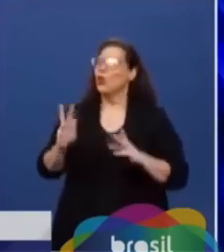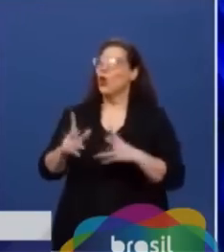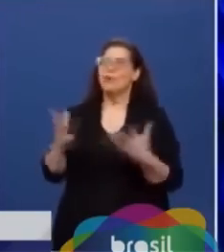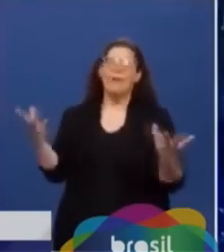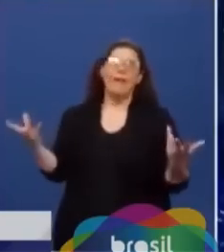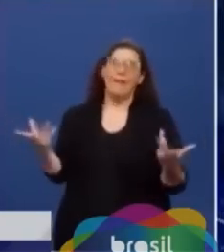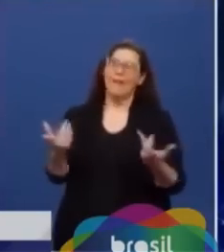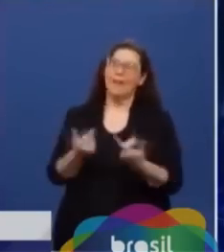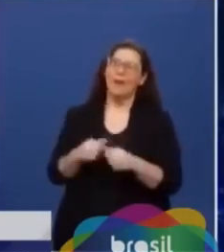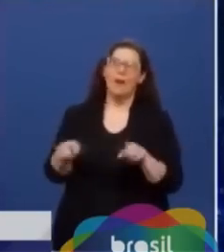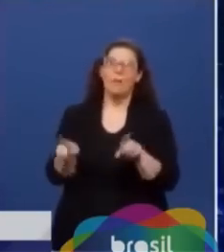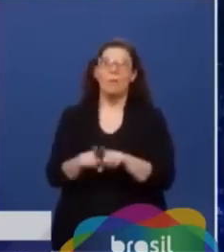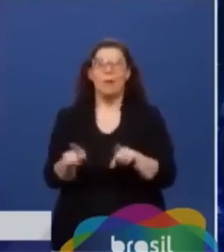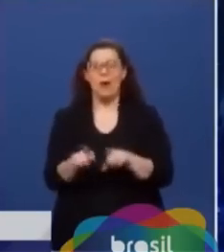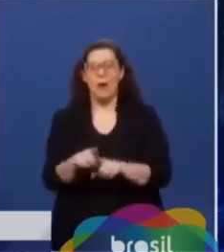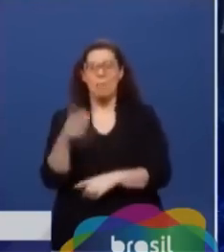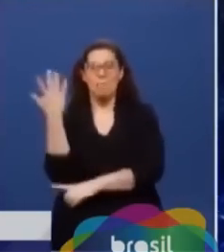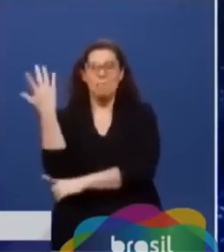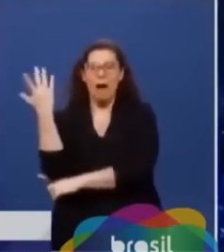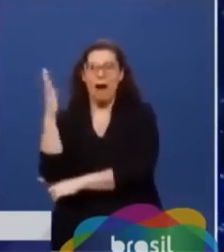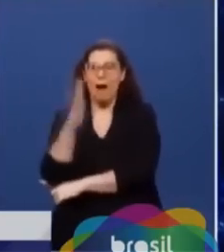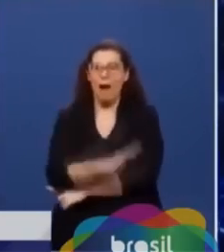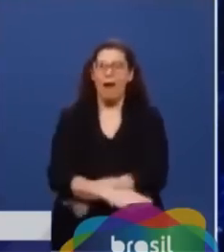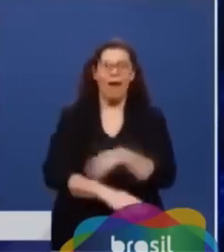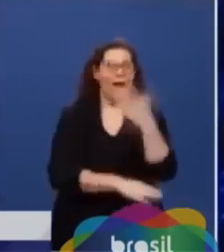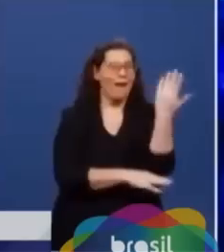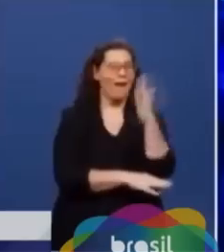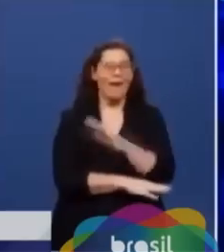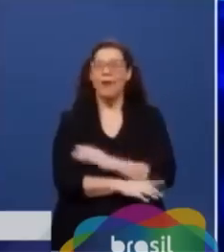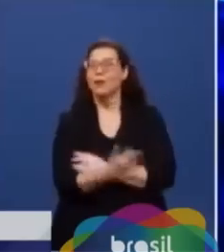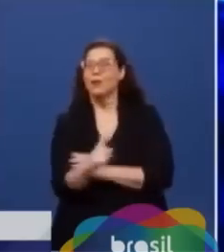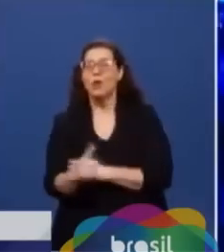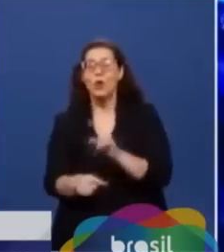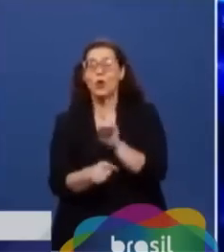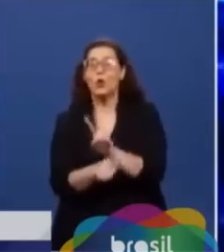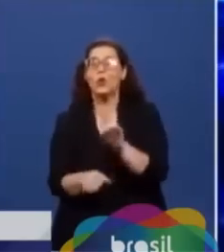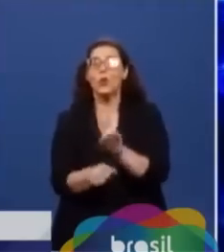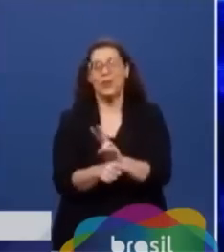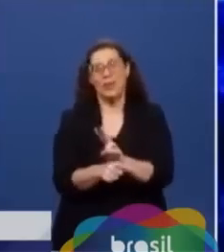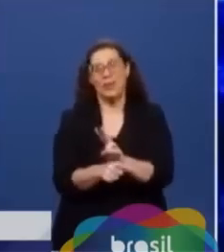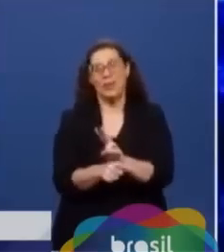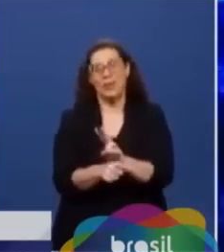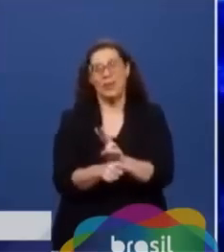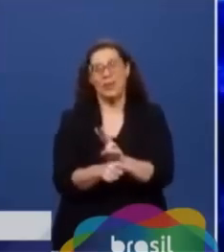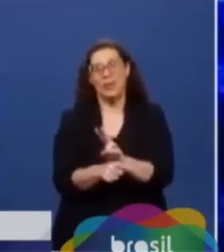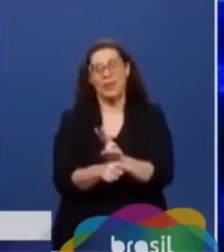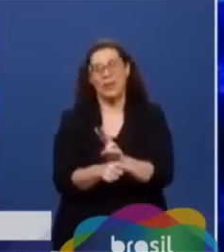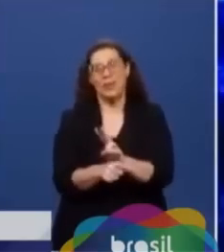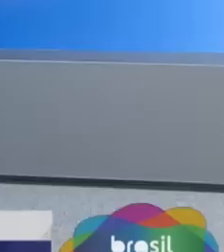o Brasil era o país que menos desmatava e que mais cuidava da questão ambiental.